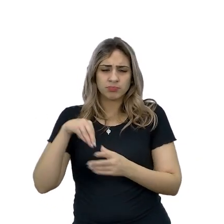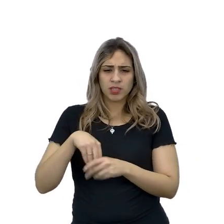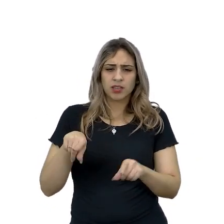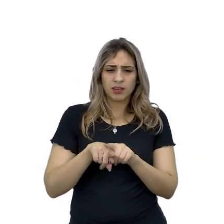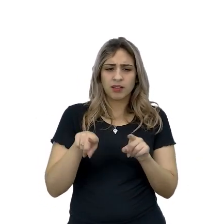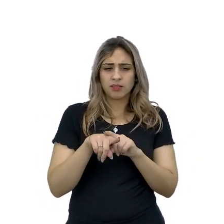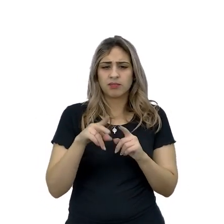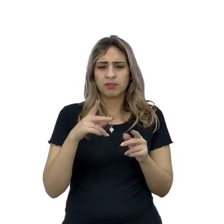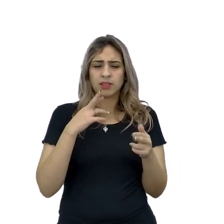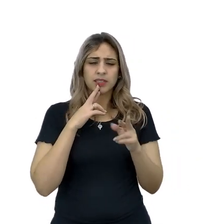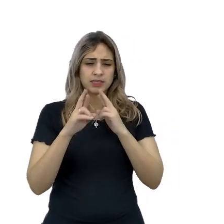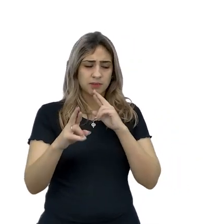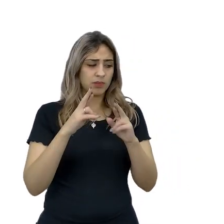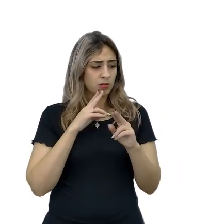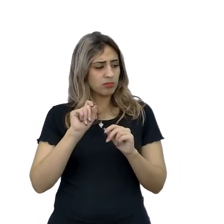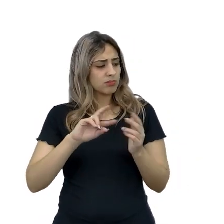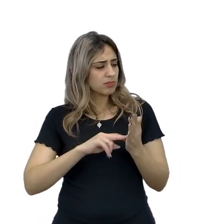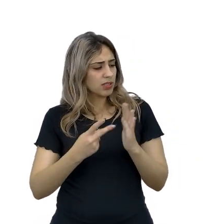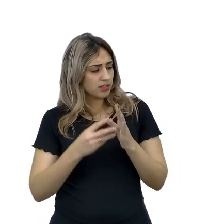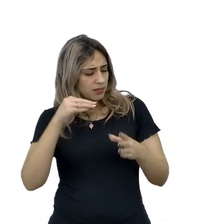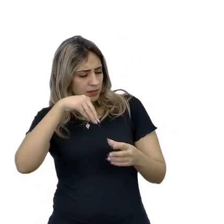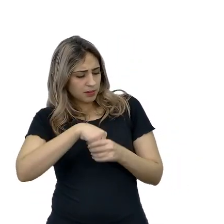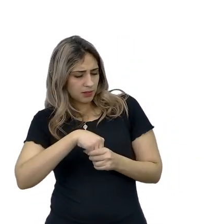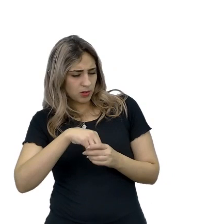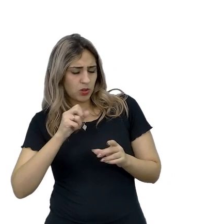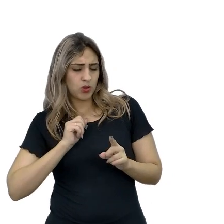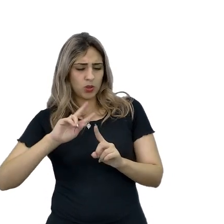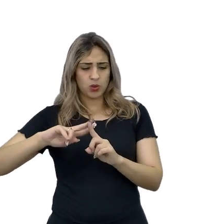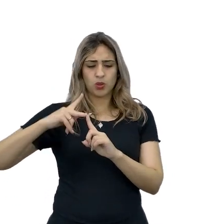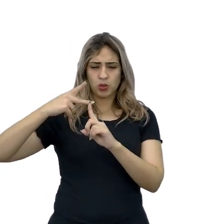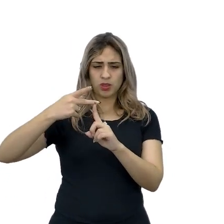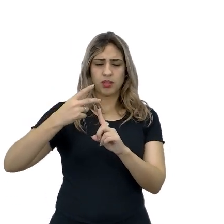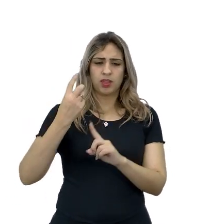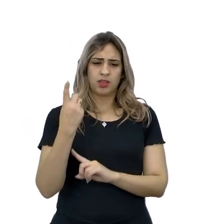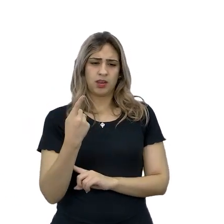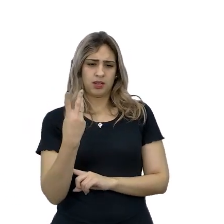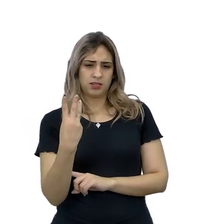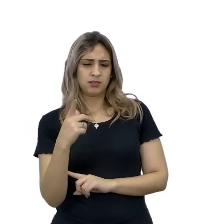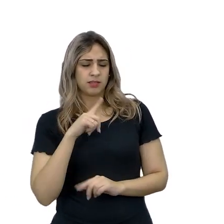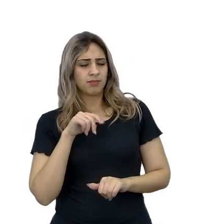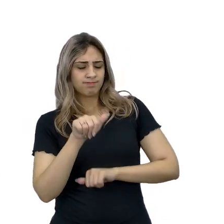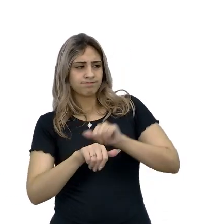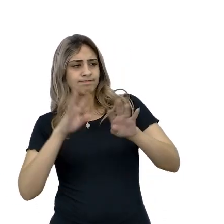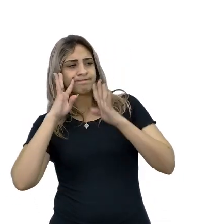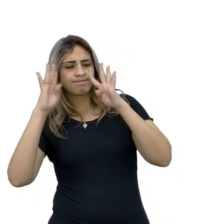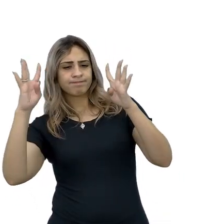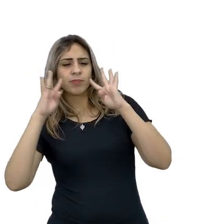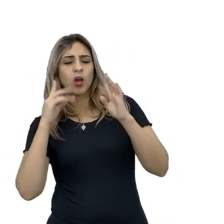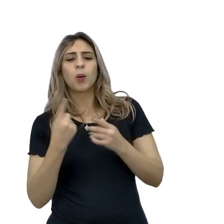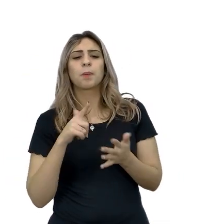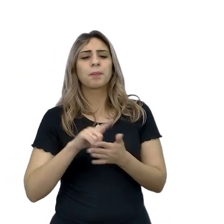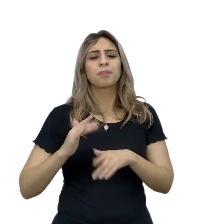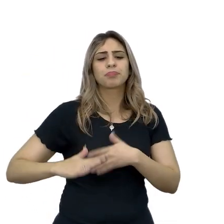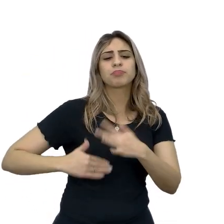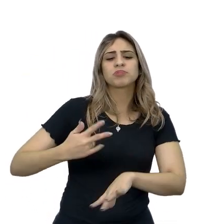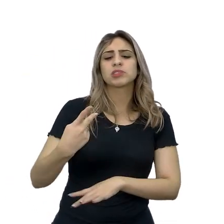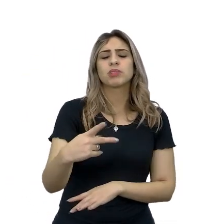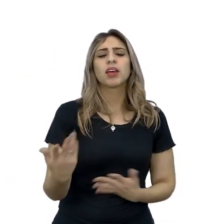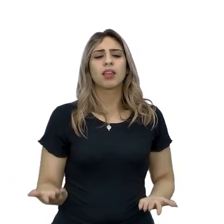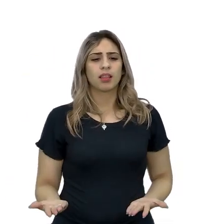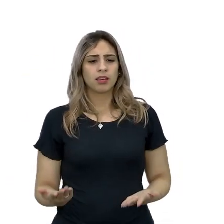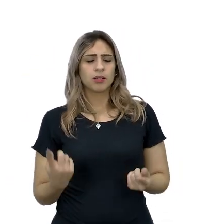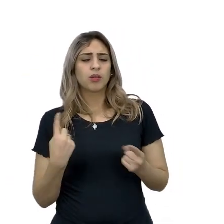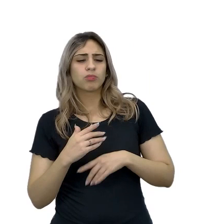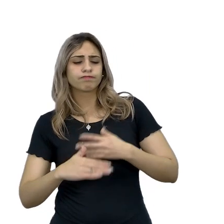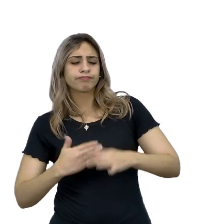a comanda é o quê? Qual seria a raiz cúbica de 13? E aí vem os distratores. Qual que é o papel dos distratores, né?